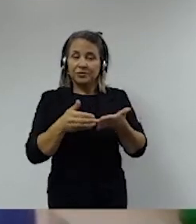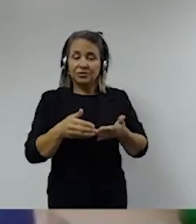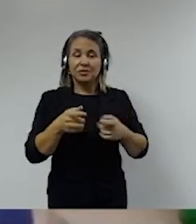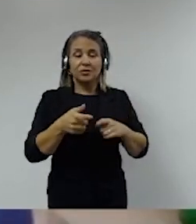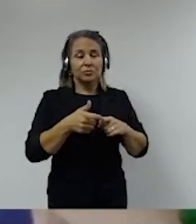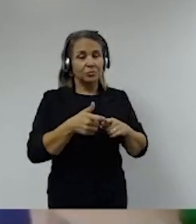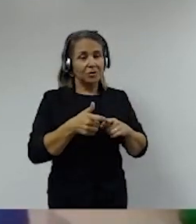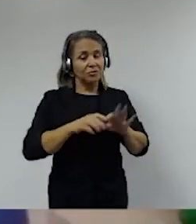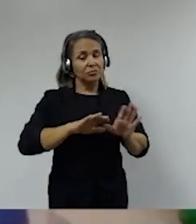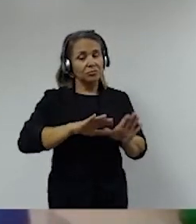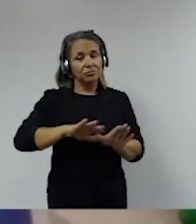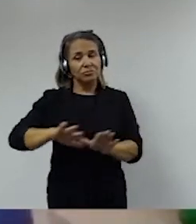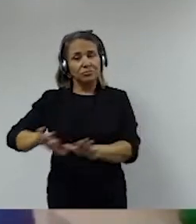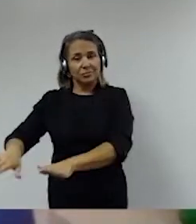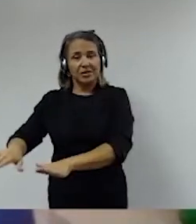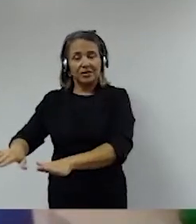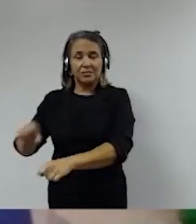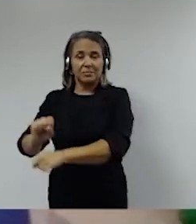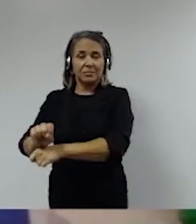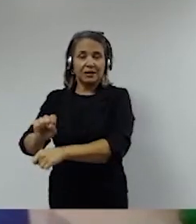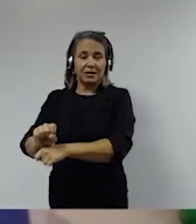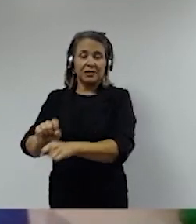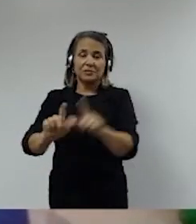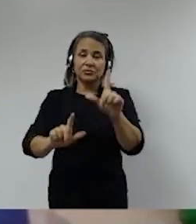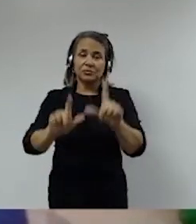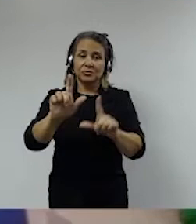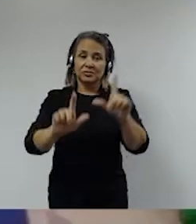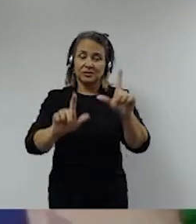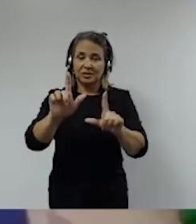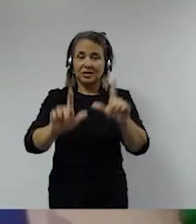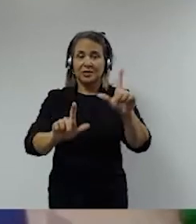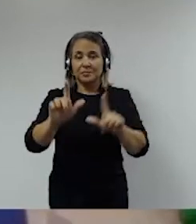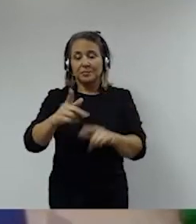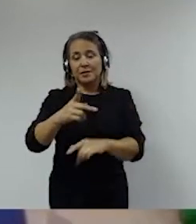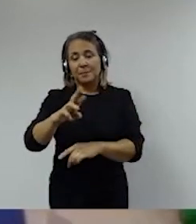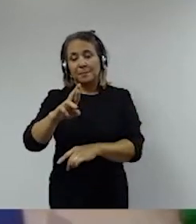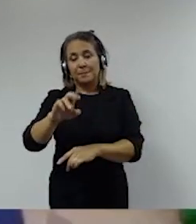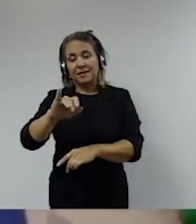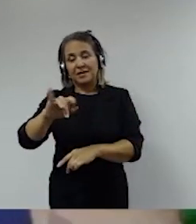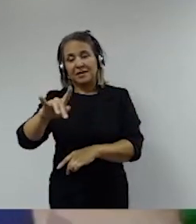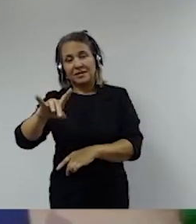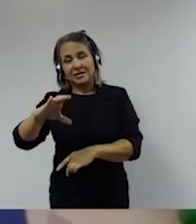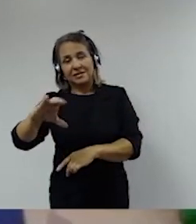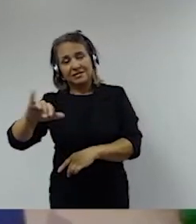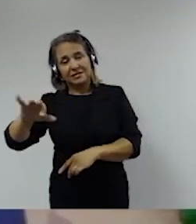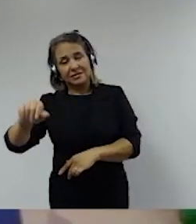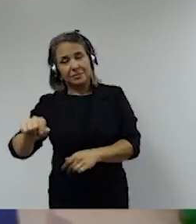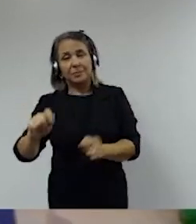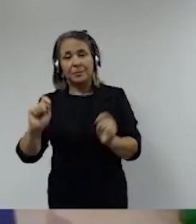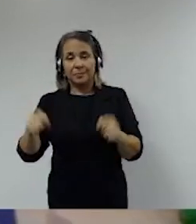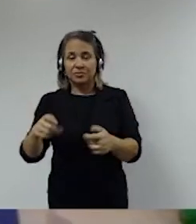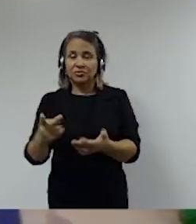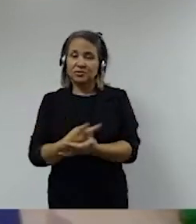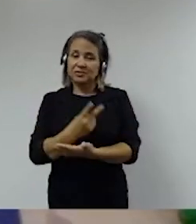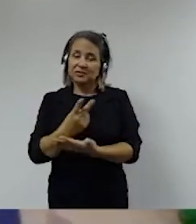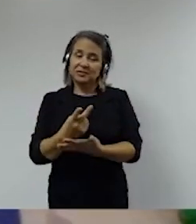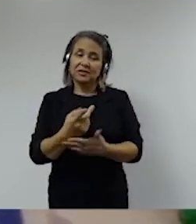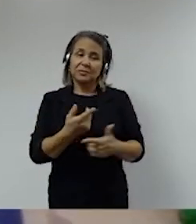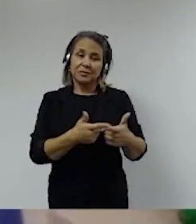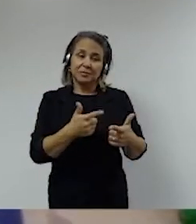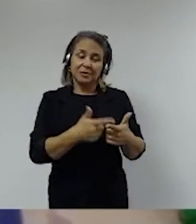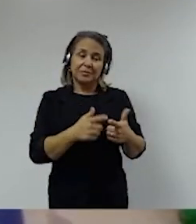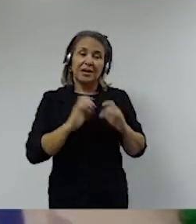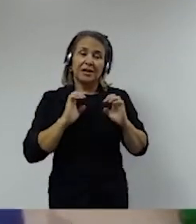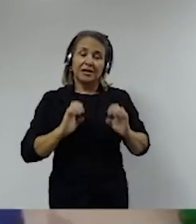se abstenham de realizar a teleperícia sob pena de incorrer em infração ética. Então, as entidades